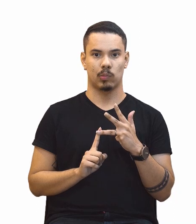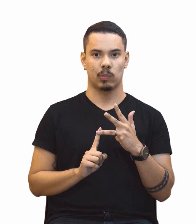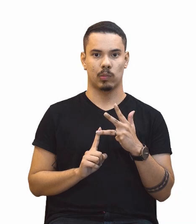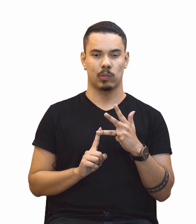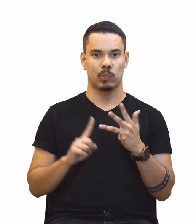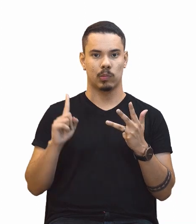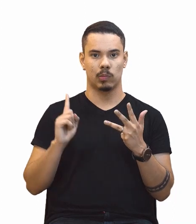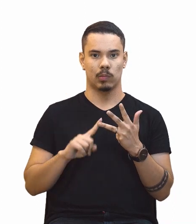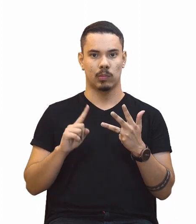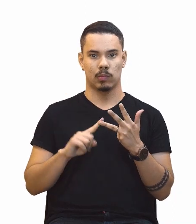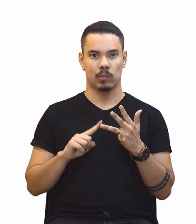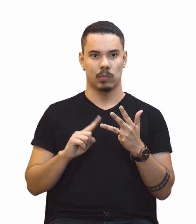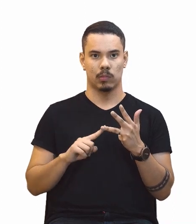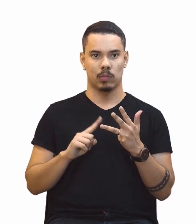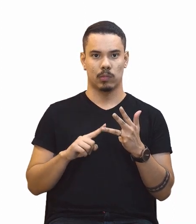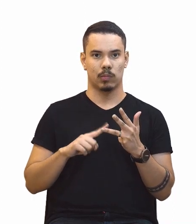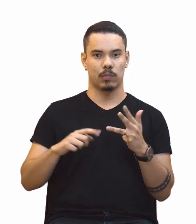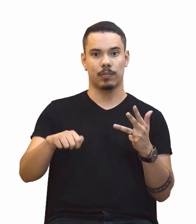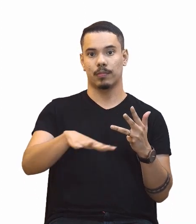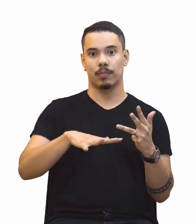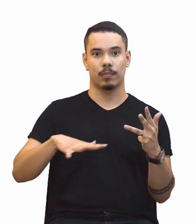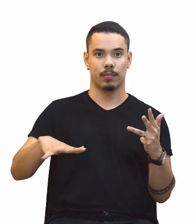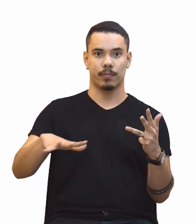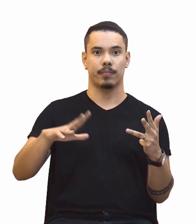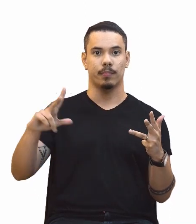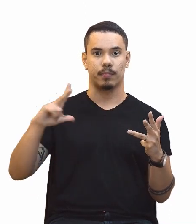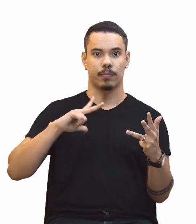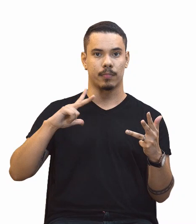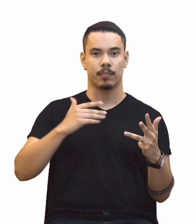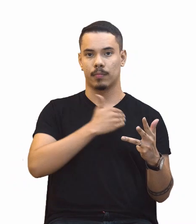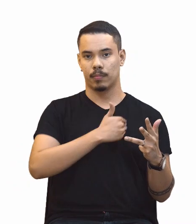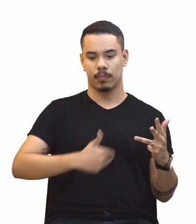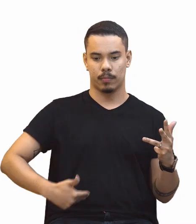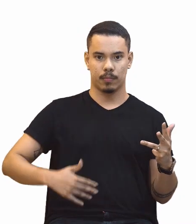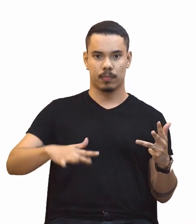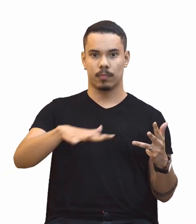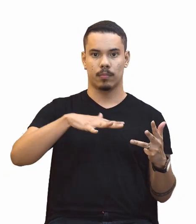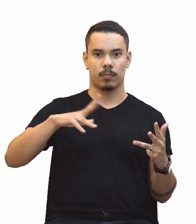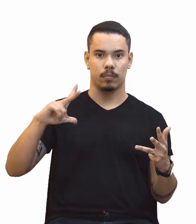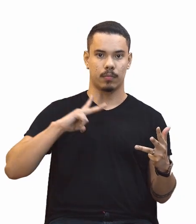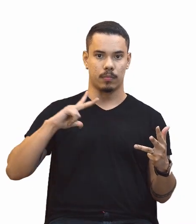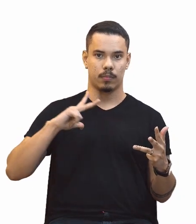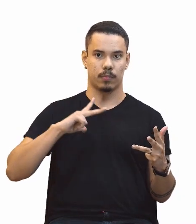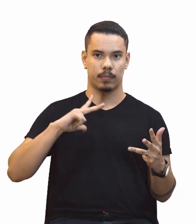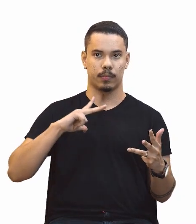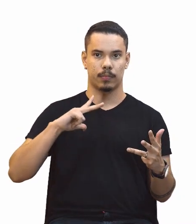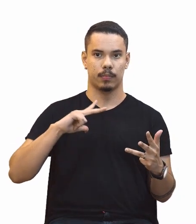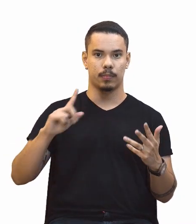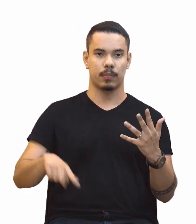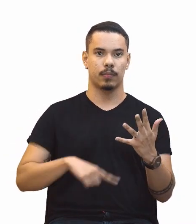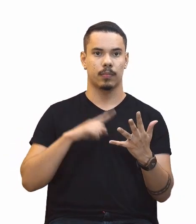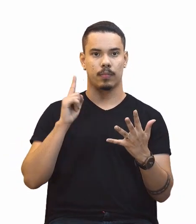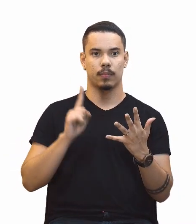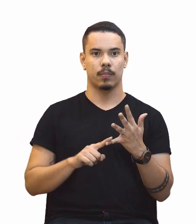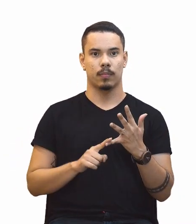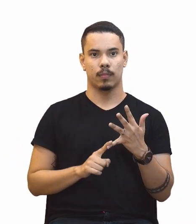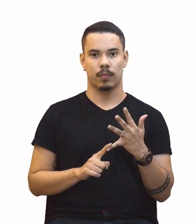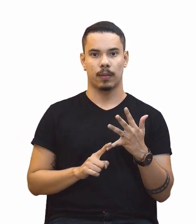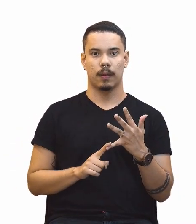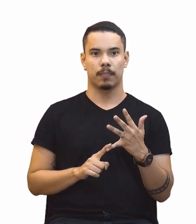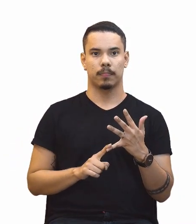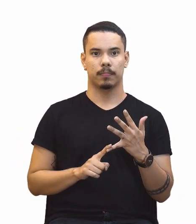Alternativa D, espaço público e espaço privado. Ou seria a alternativa